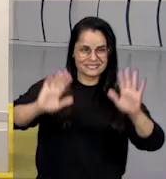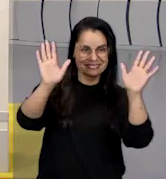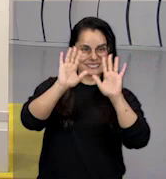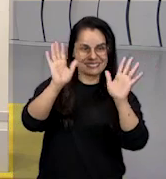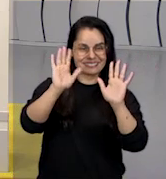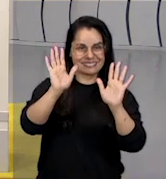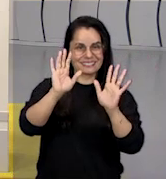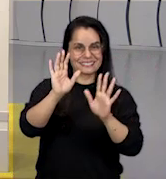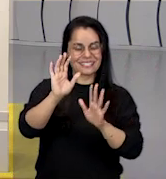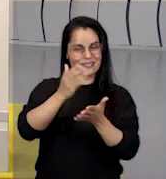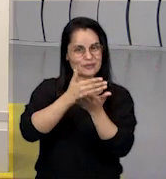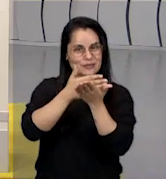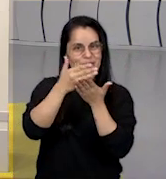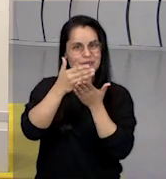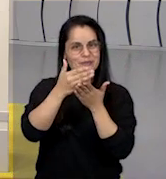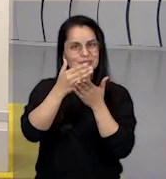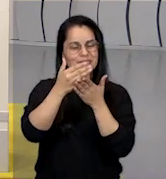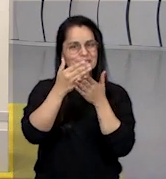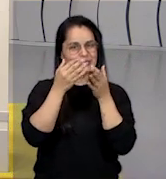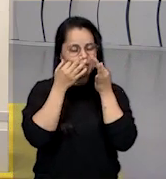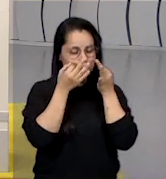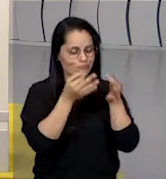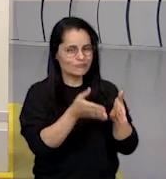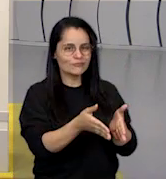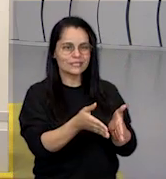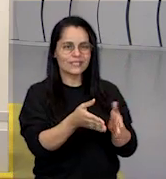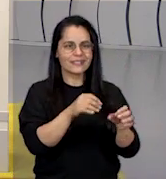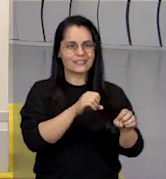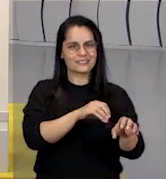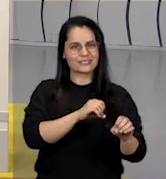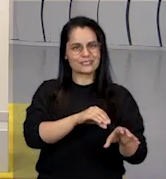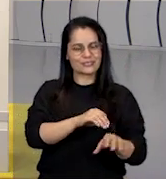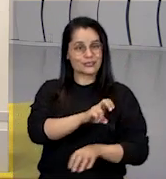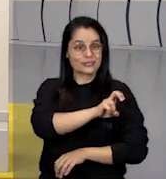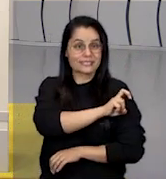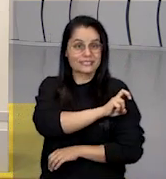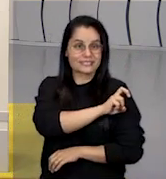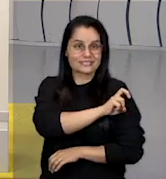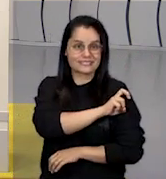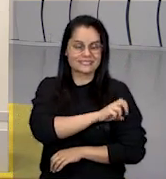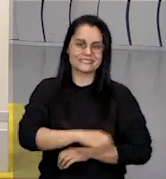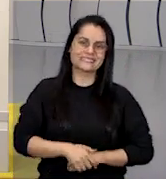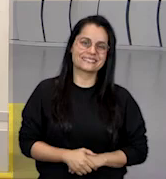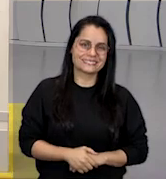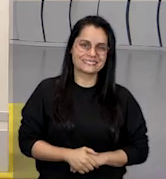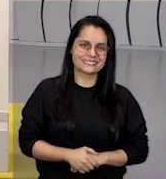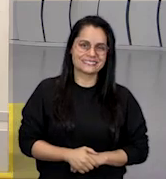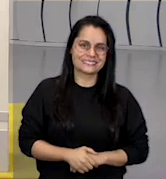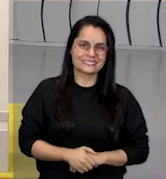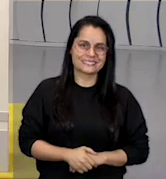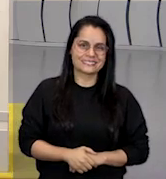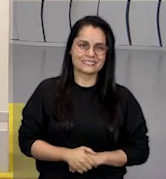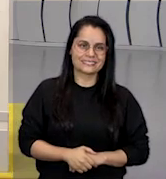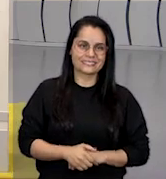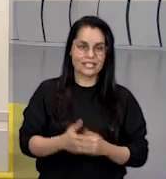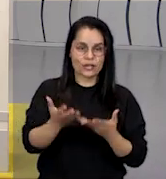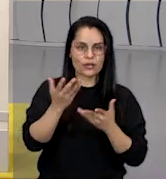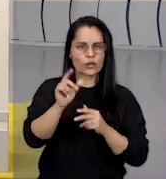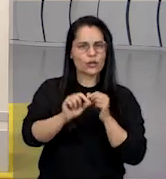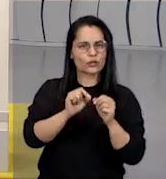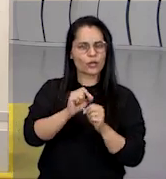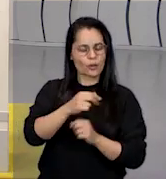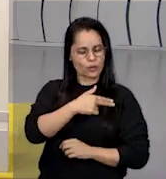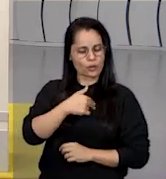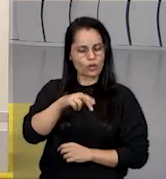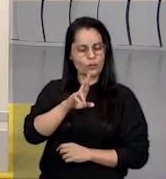Olá, vamos começar o Se Liga na Educação com o 5º ano. Olha, eu quero falar para vocês que meu